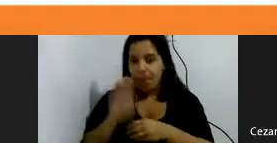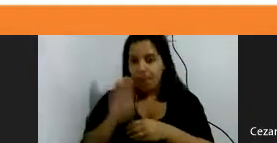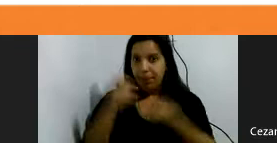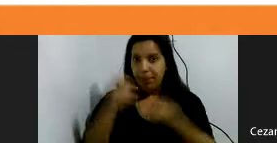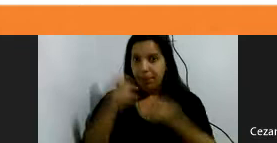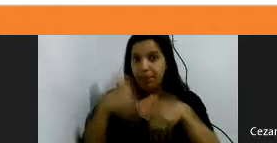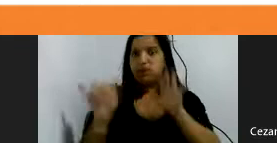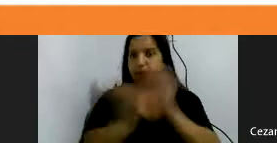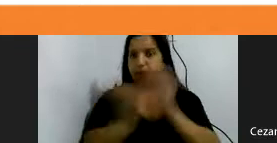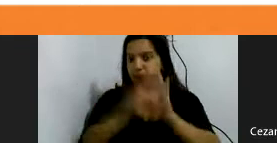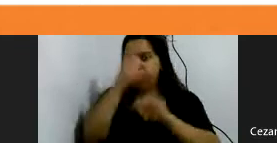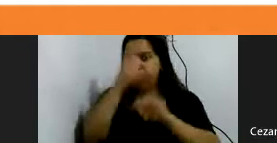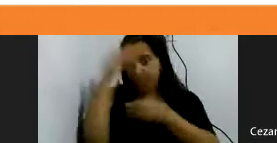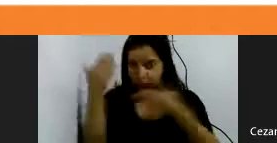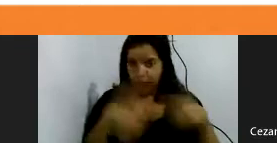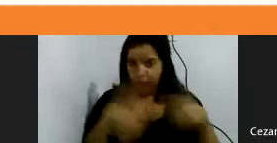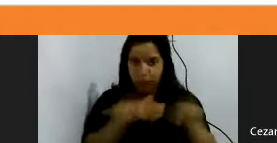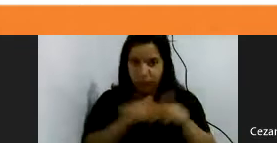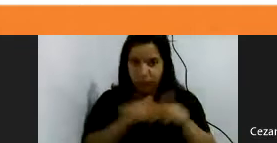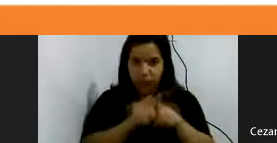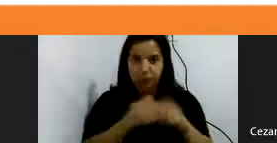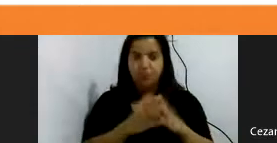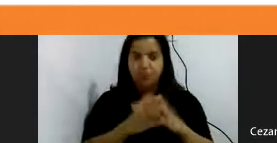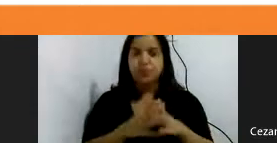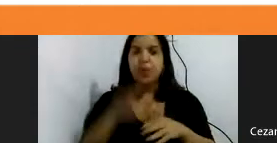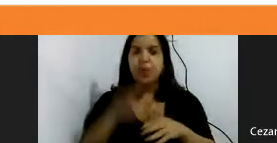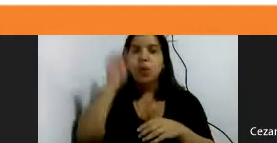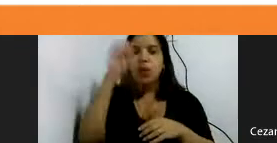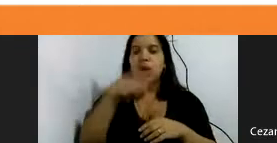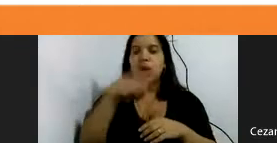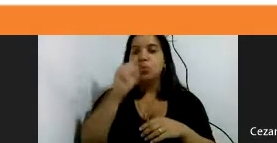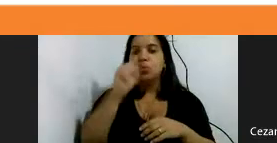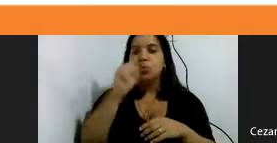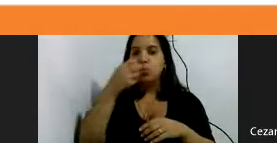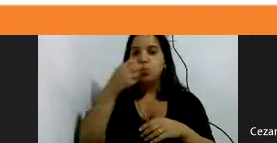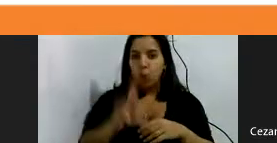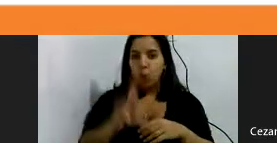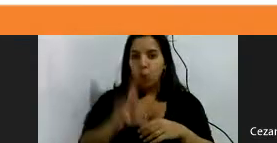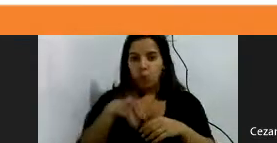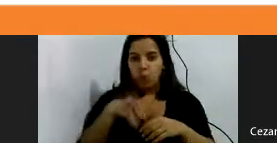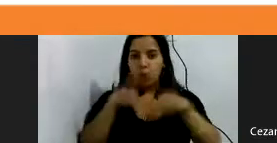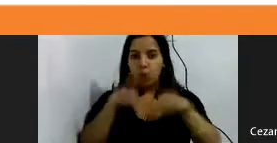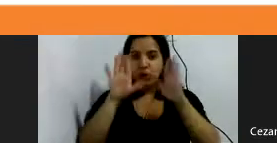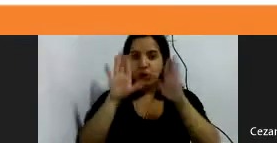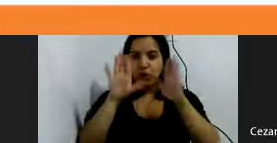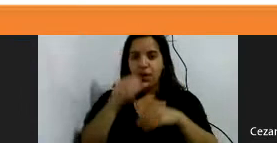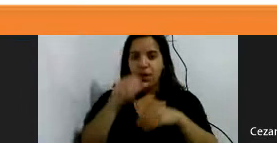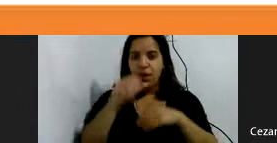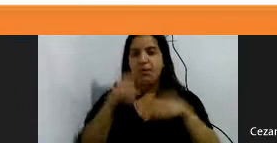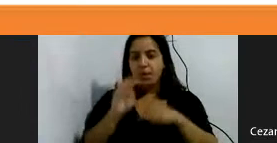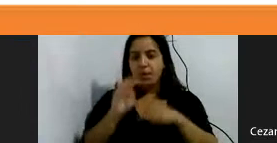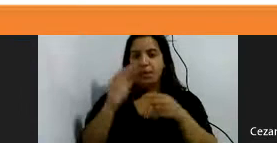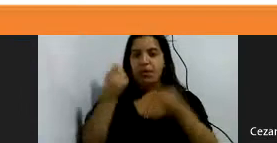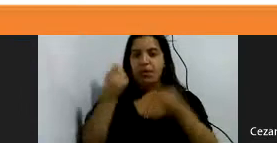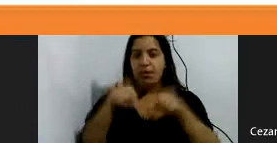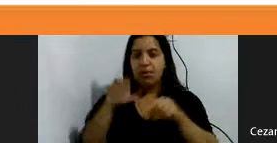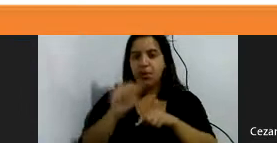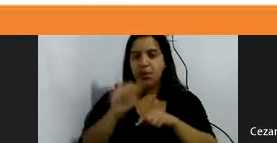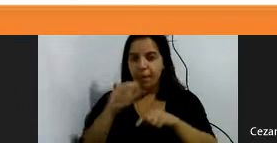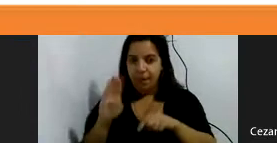a identificação do paciente, aplicar uma gota de soro anti-A, anti-B e anti-AB, que é o